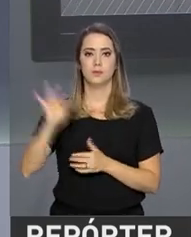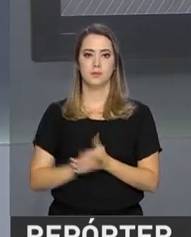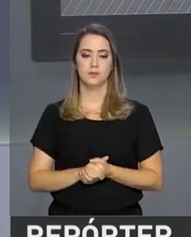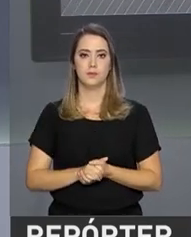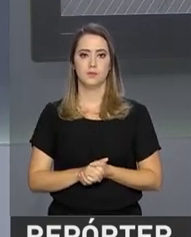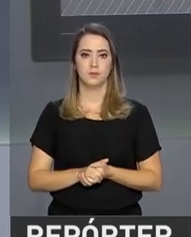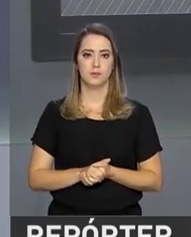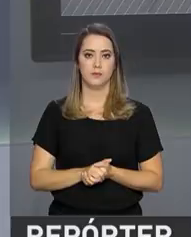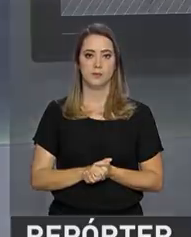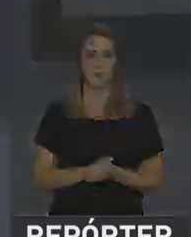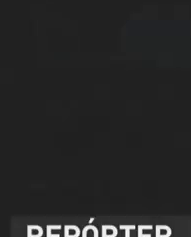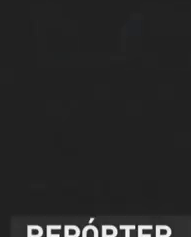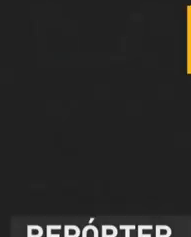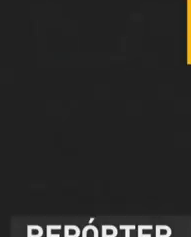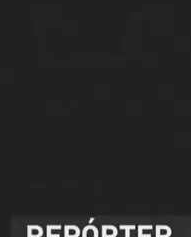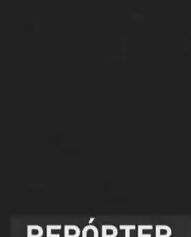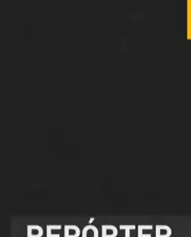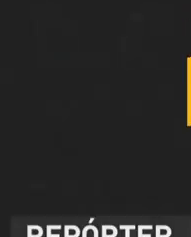federal